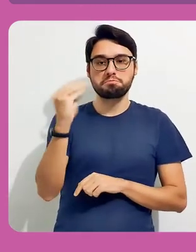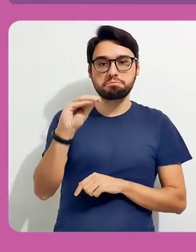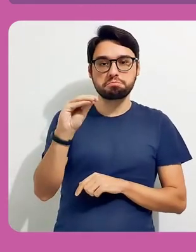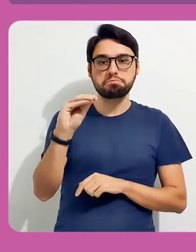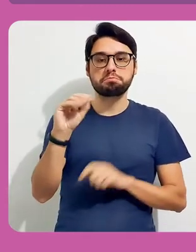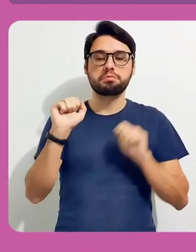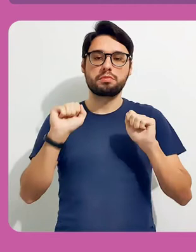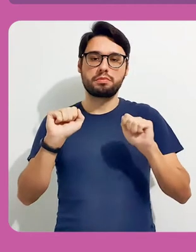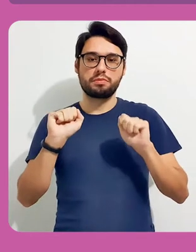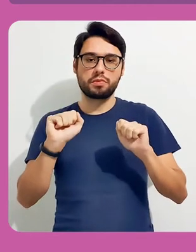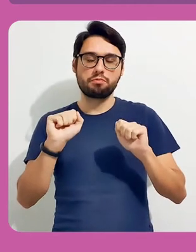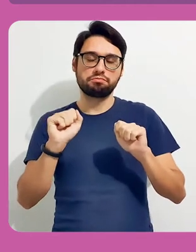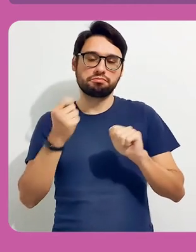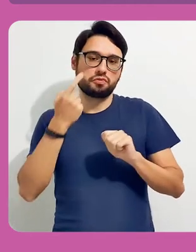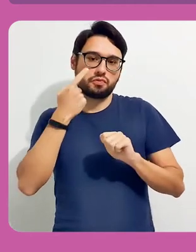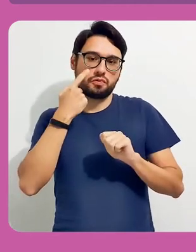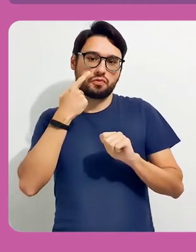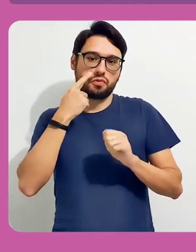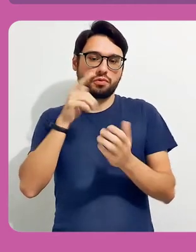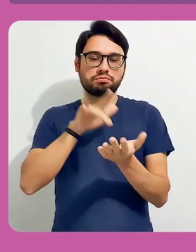aqui